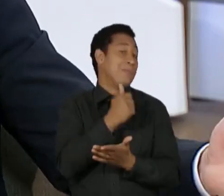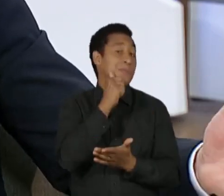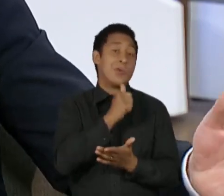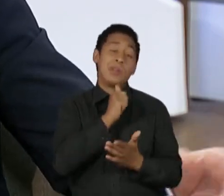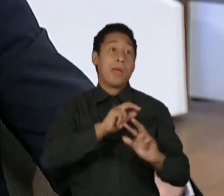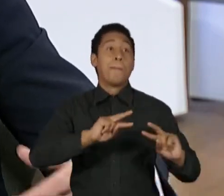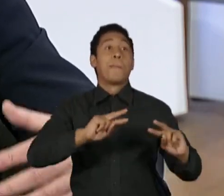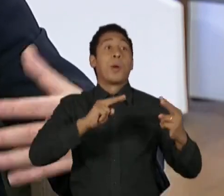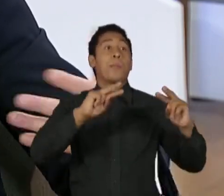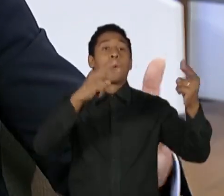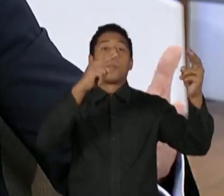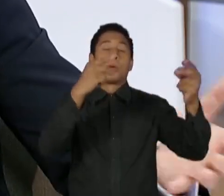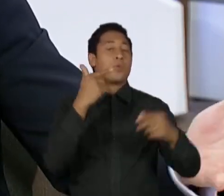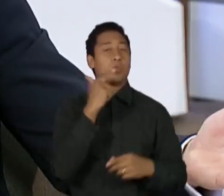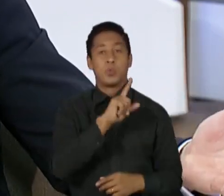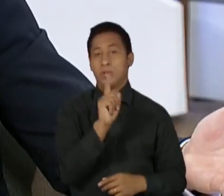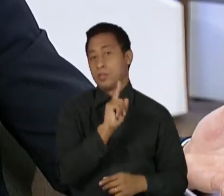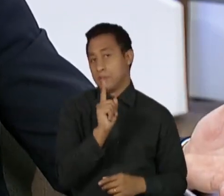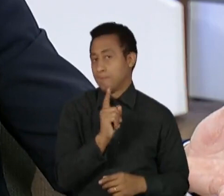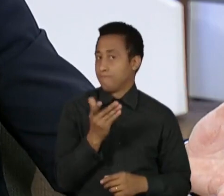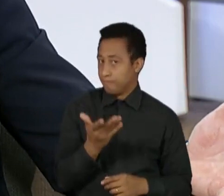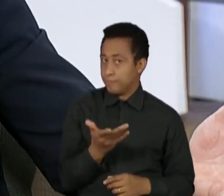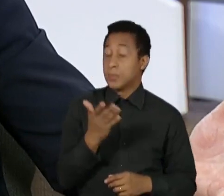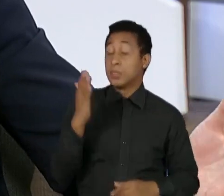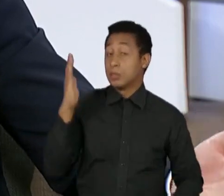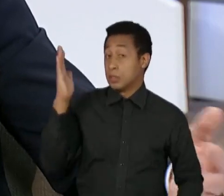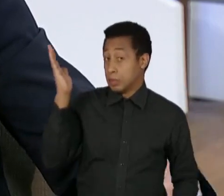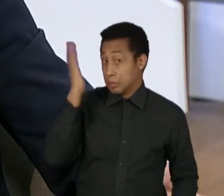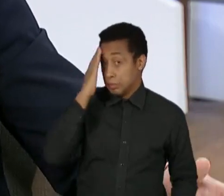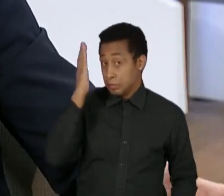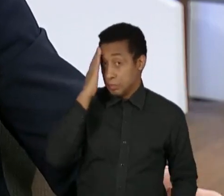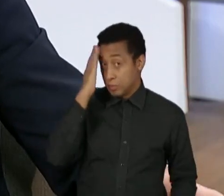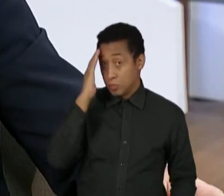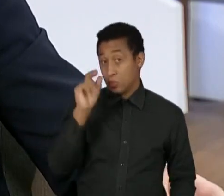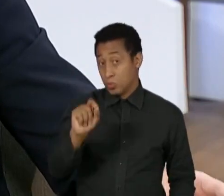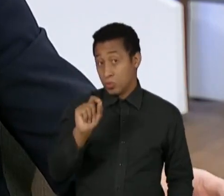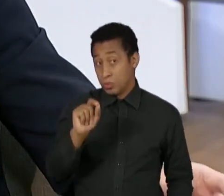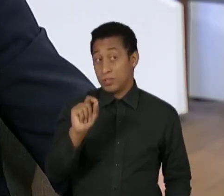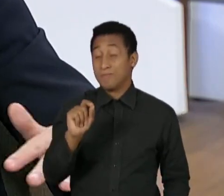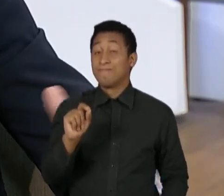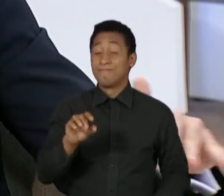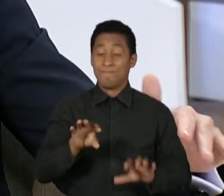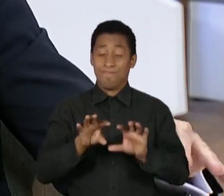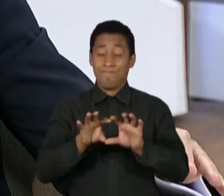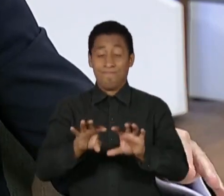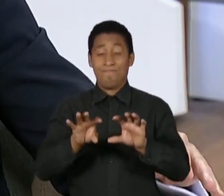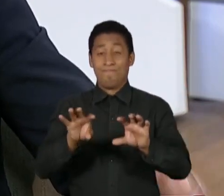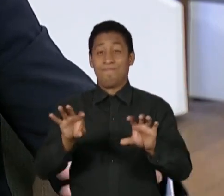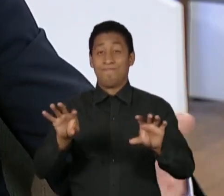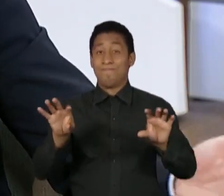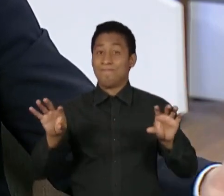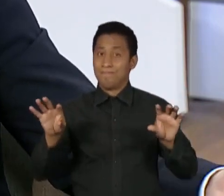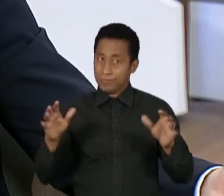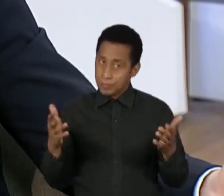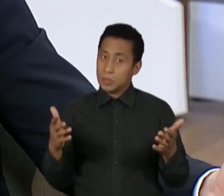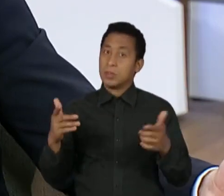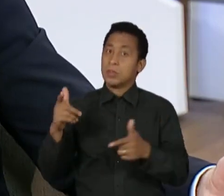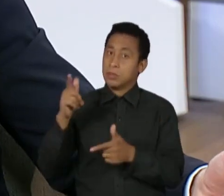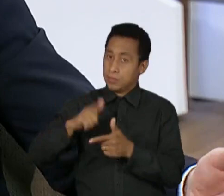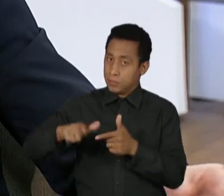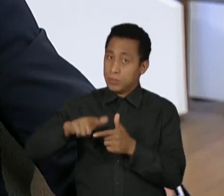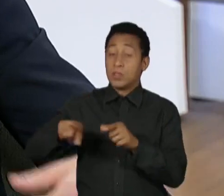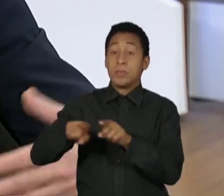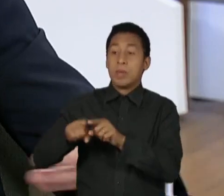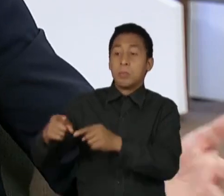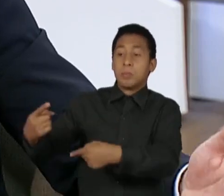nas carreiras. E nós sabemos também que isso causa impactos terríveis em política de recursos